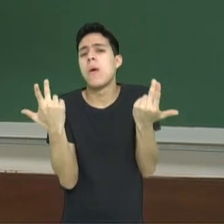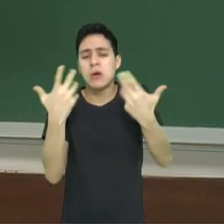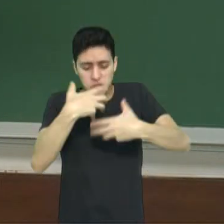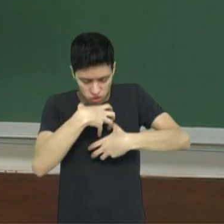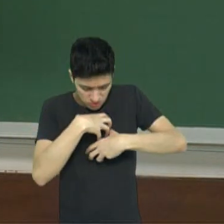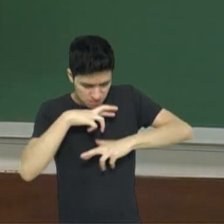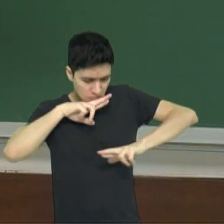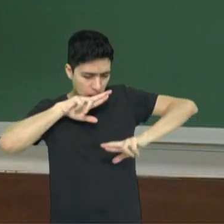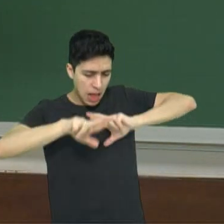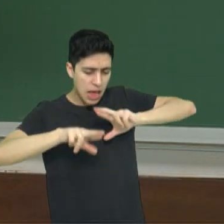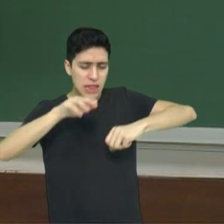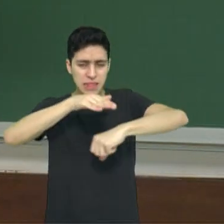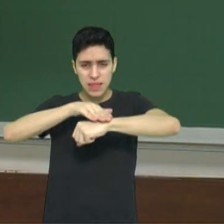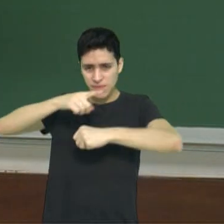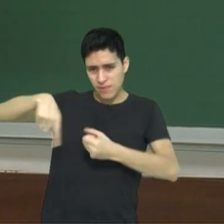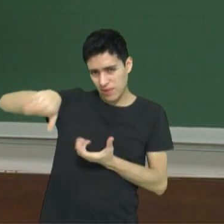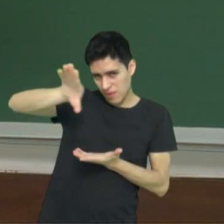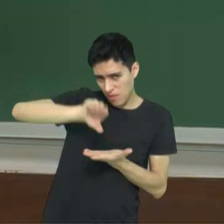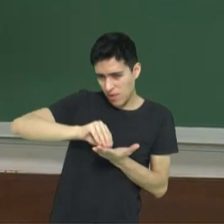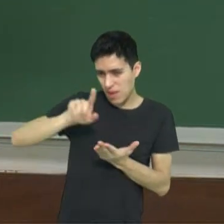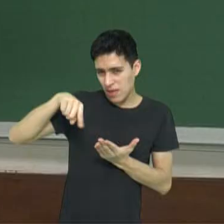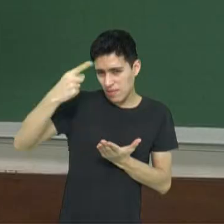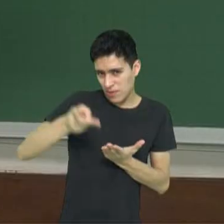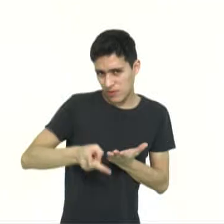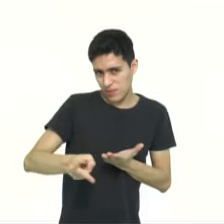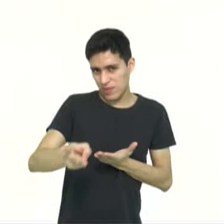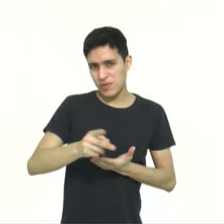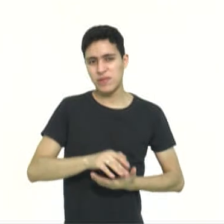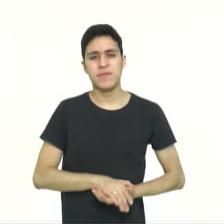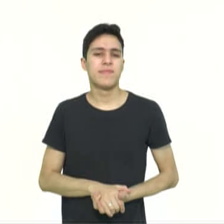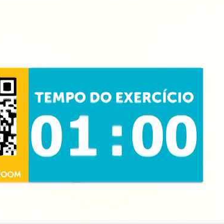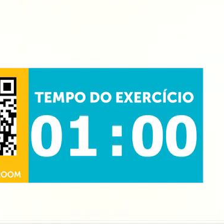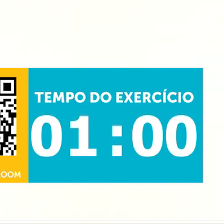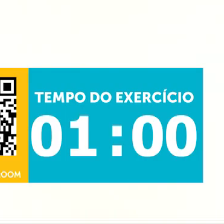forma. Um tempinho para você copiar e a gente continua a resolução.